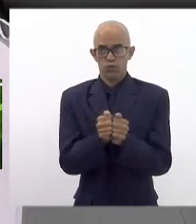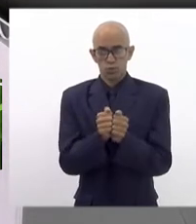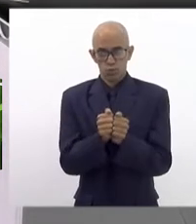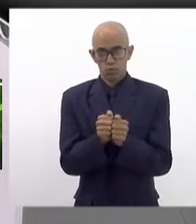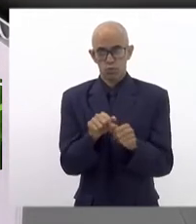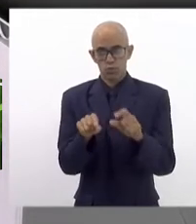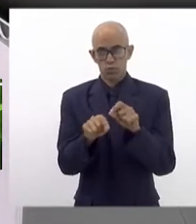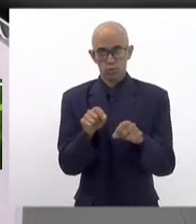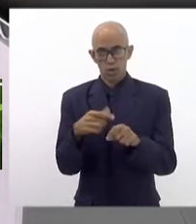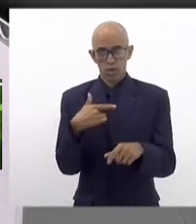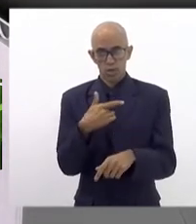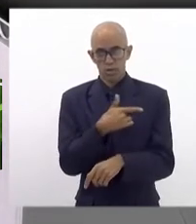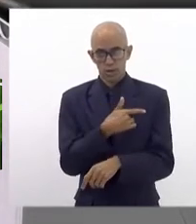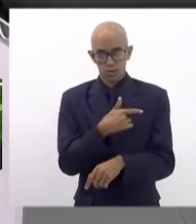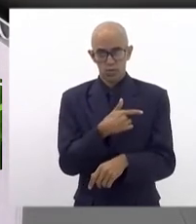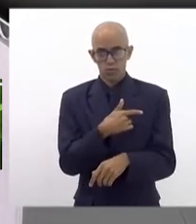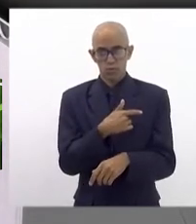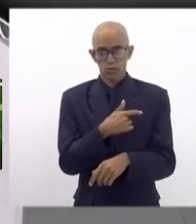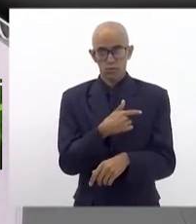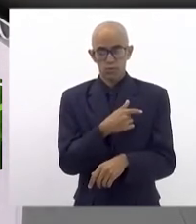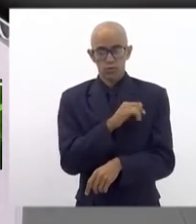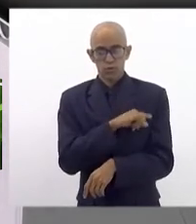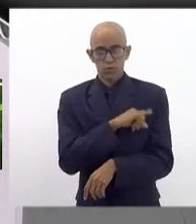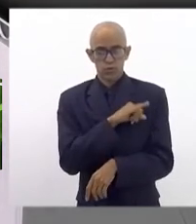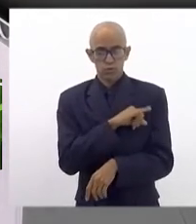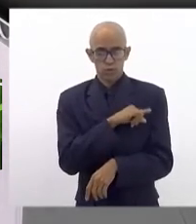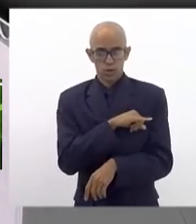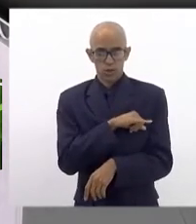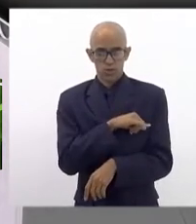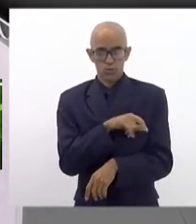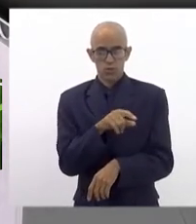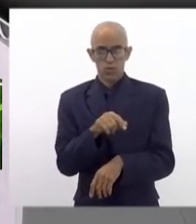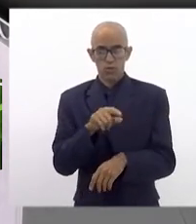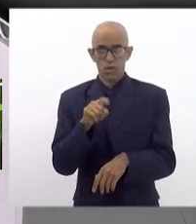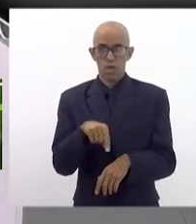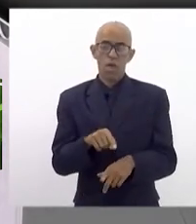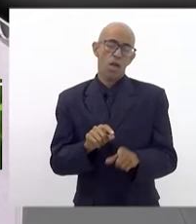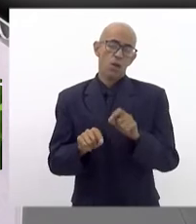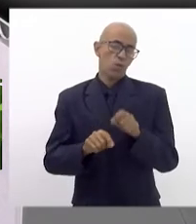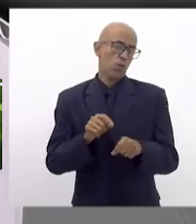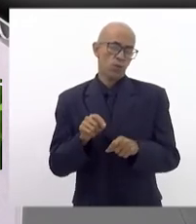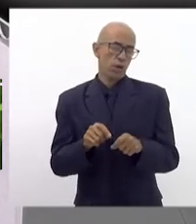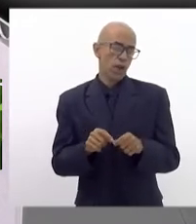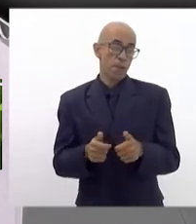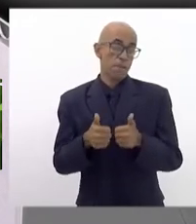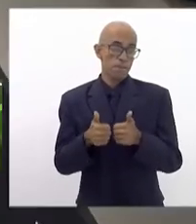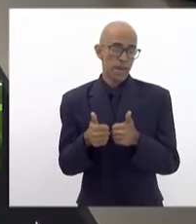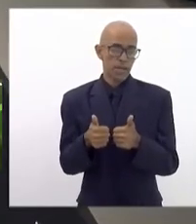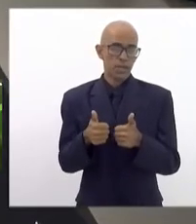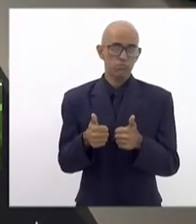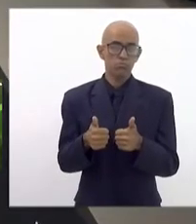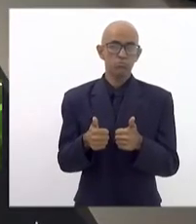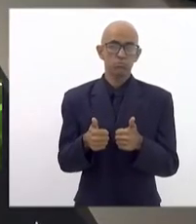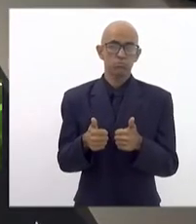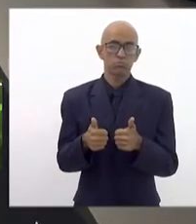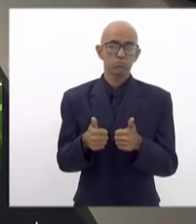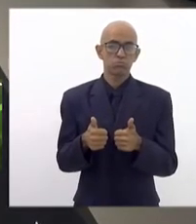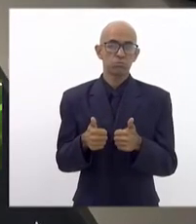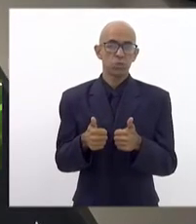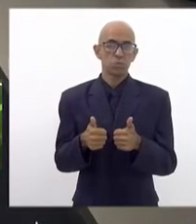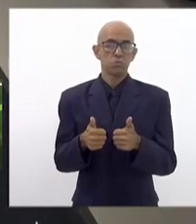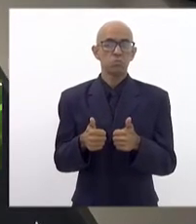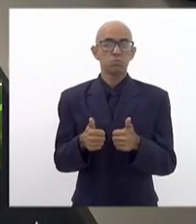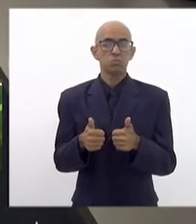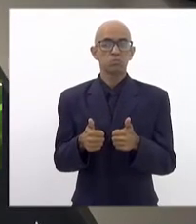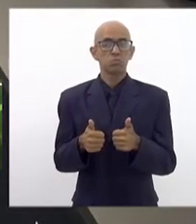em saúde, não é, o Rio de Janeiro é extremamente bem, digamos, situado, não é, particularmente